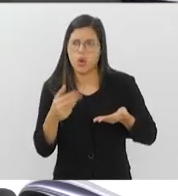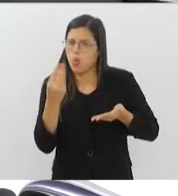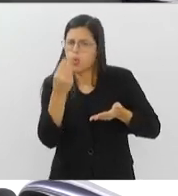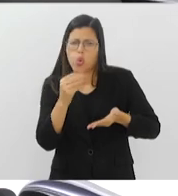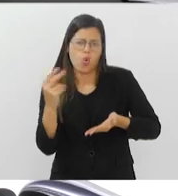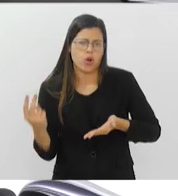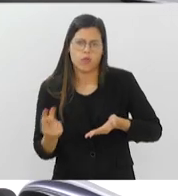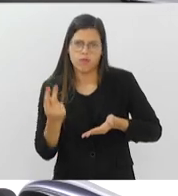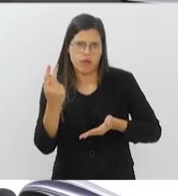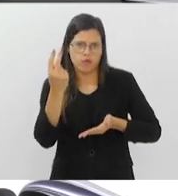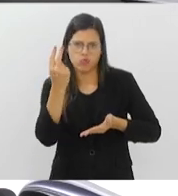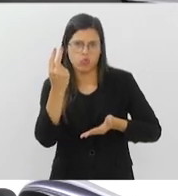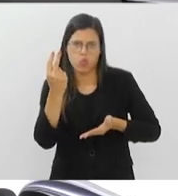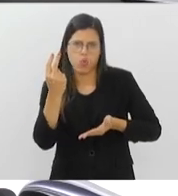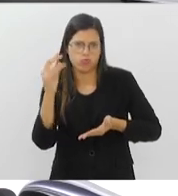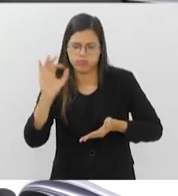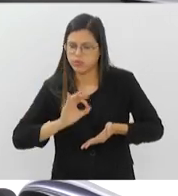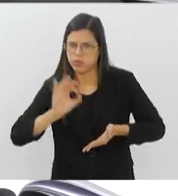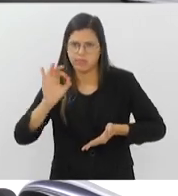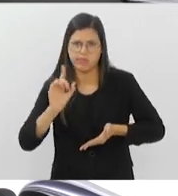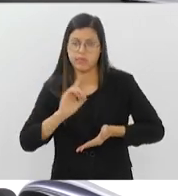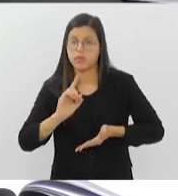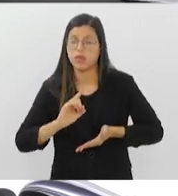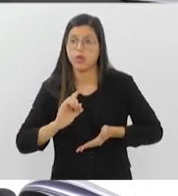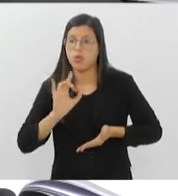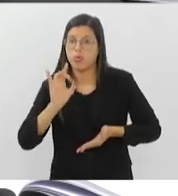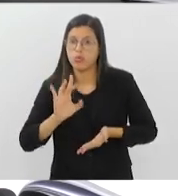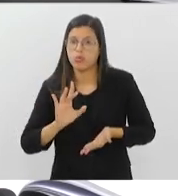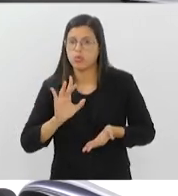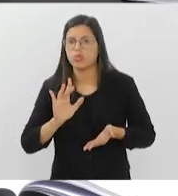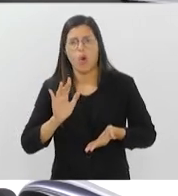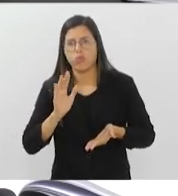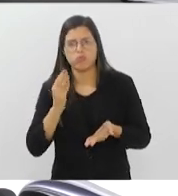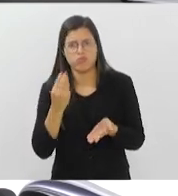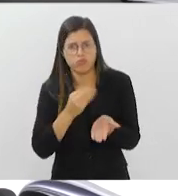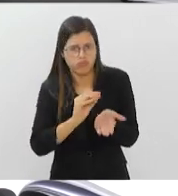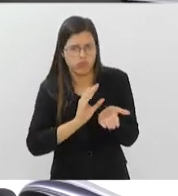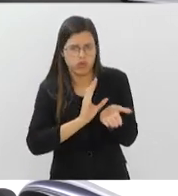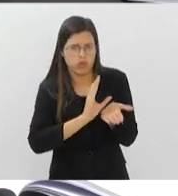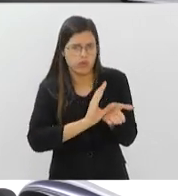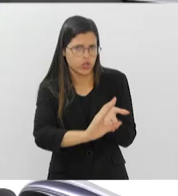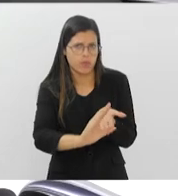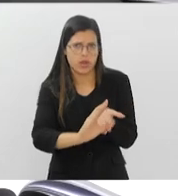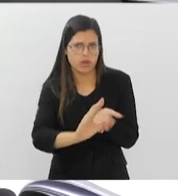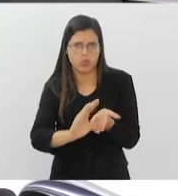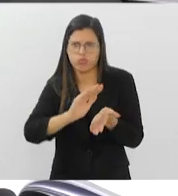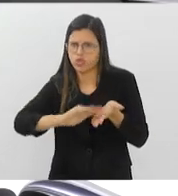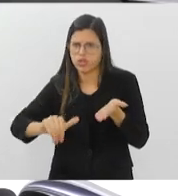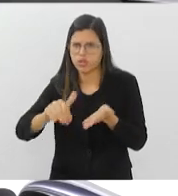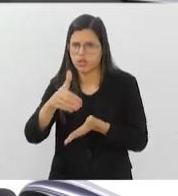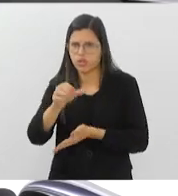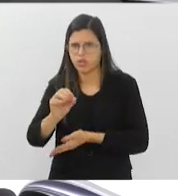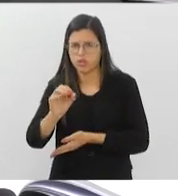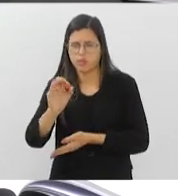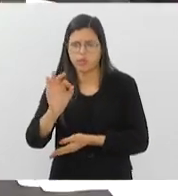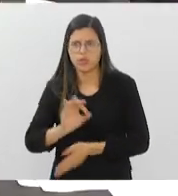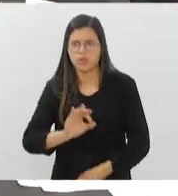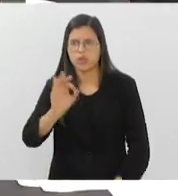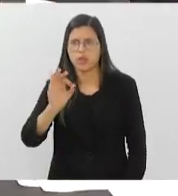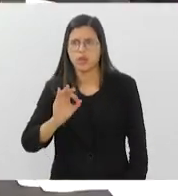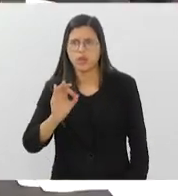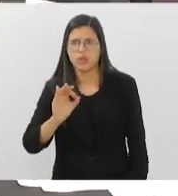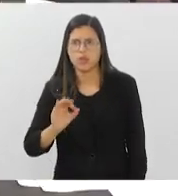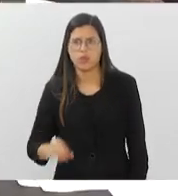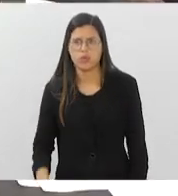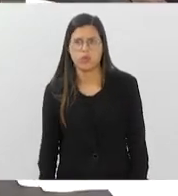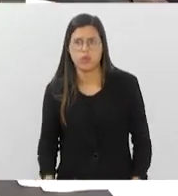Destinará recursos. Essa é a subemenda. Tirando 10%. 10% que é... Perfeito. De acordo. Você vai bloquear um